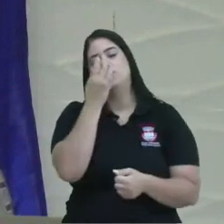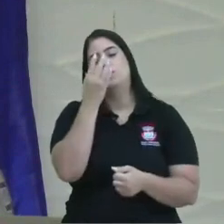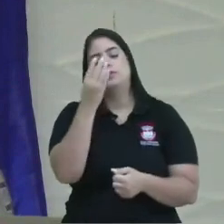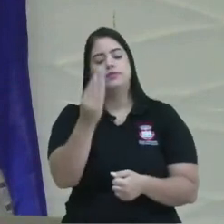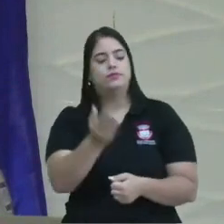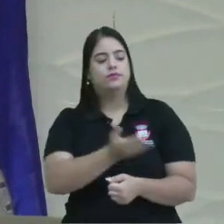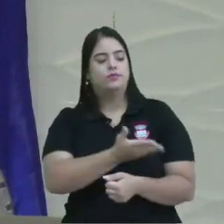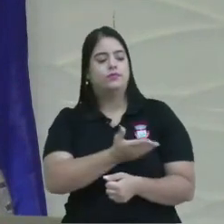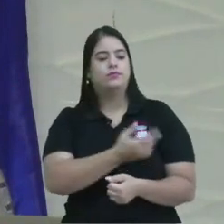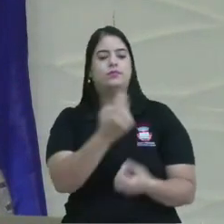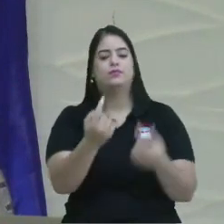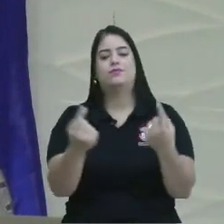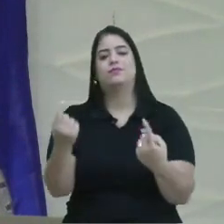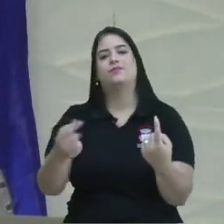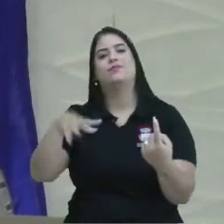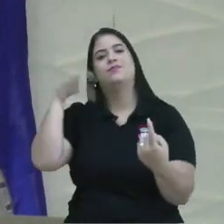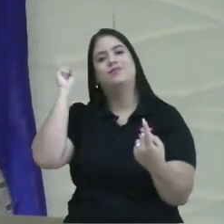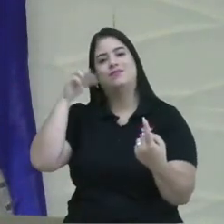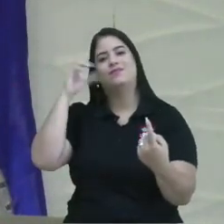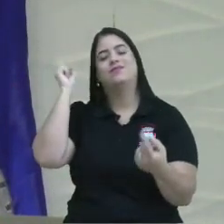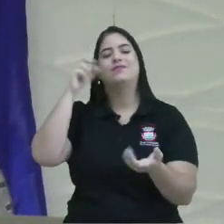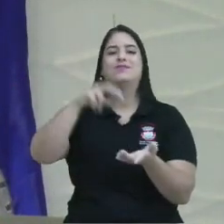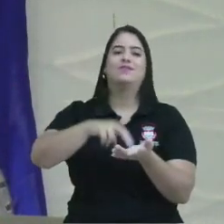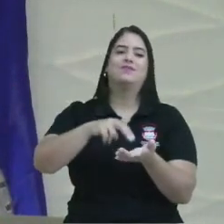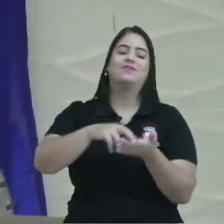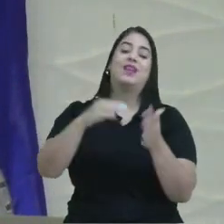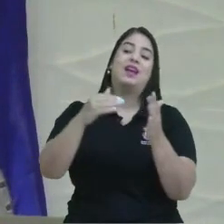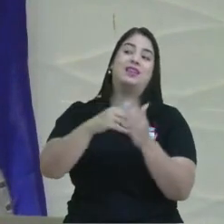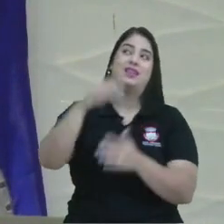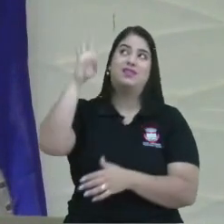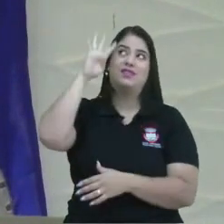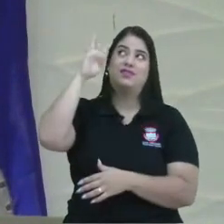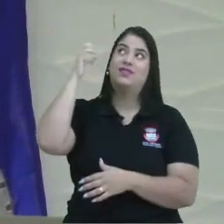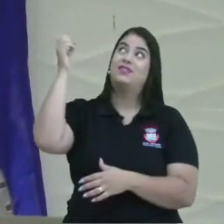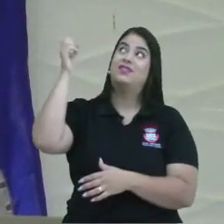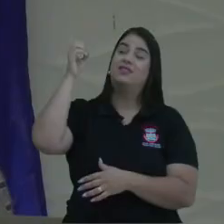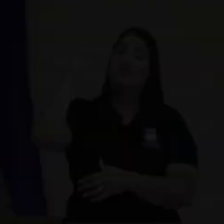um, de cada ouvinte, nessa manhã. Até a próxima quarta-feira, se Deus assim nos permitir.